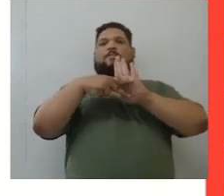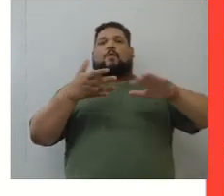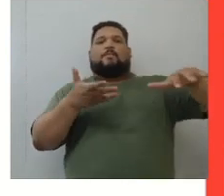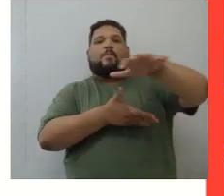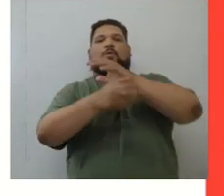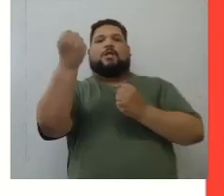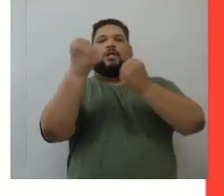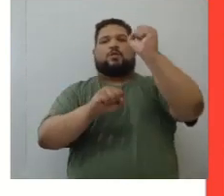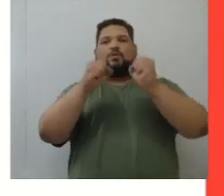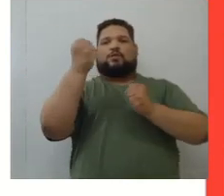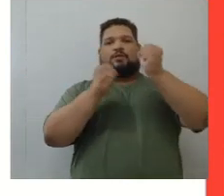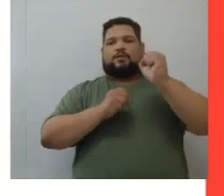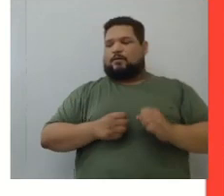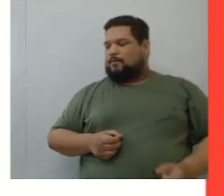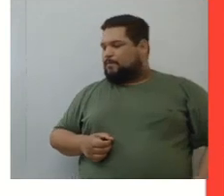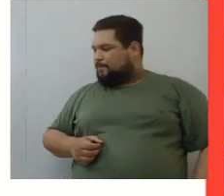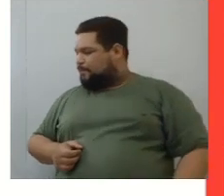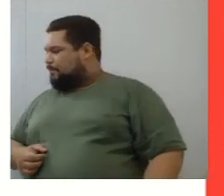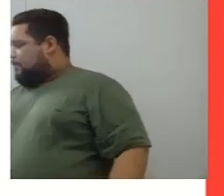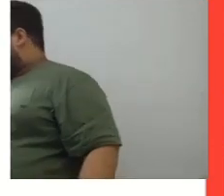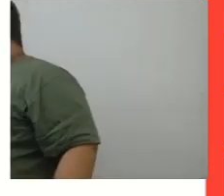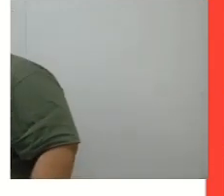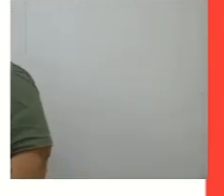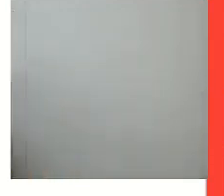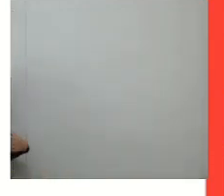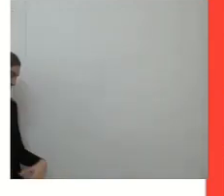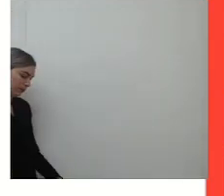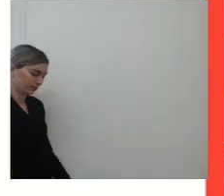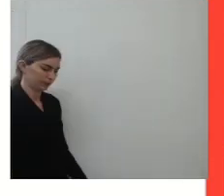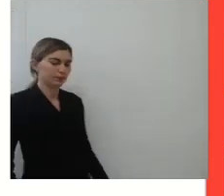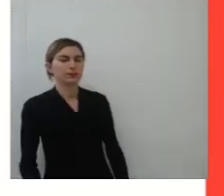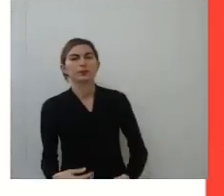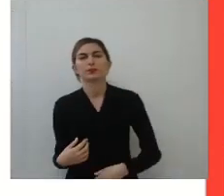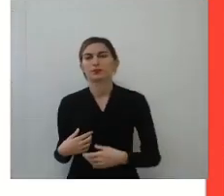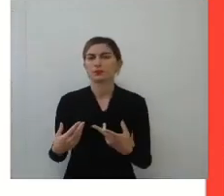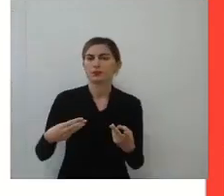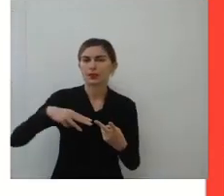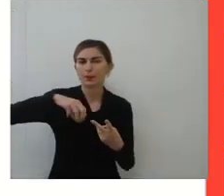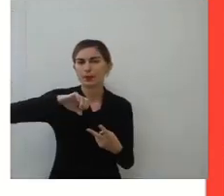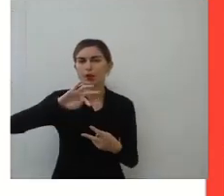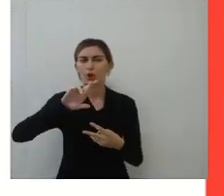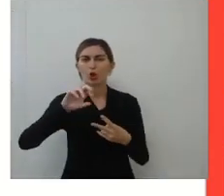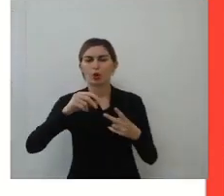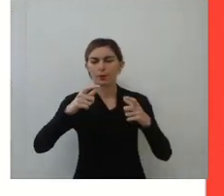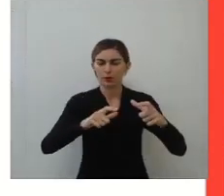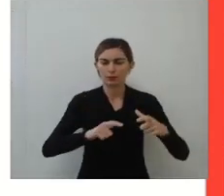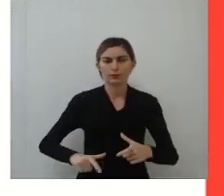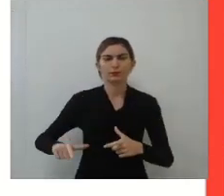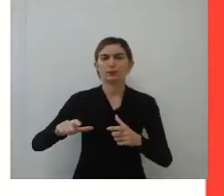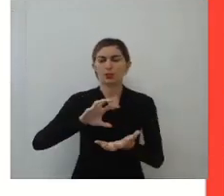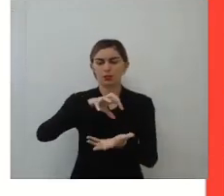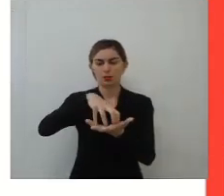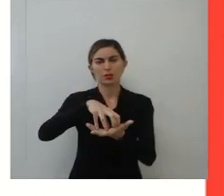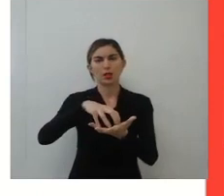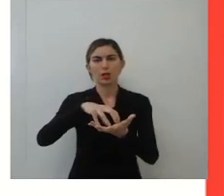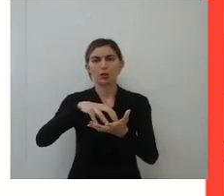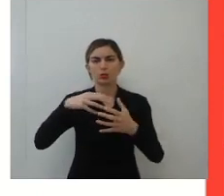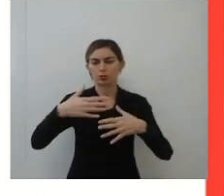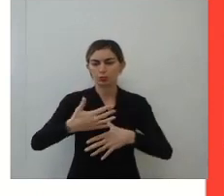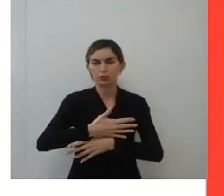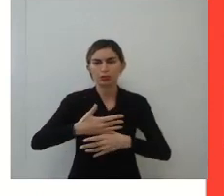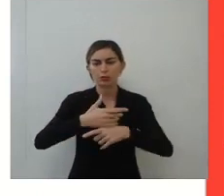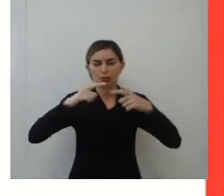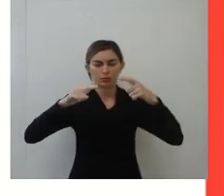revoluções industriais, onde eu tenho uma sequência ali, um embaixo do outro. Metrópole nacional, metrópole regional, centro regional,